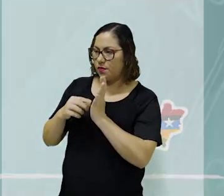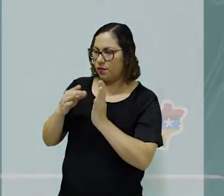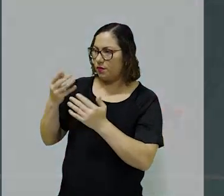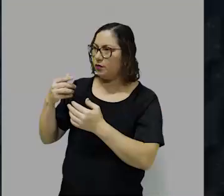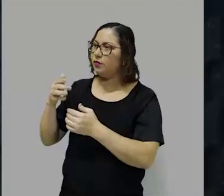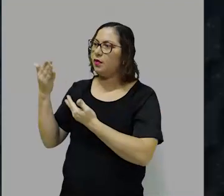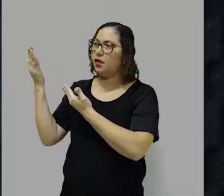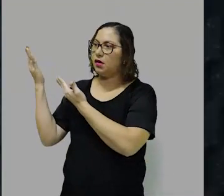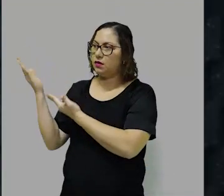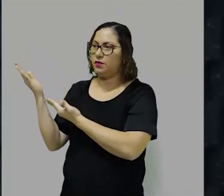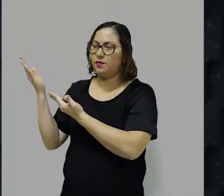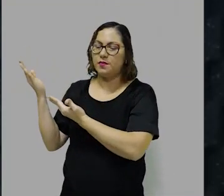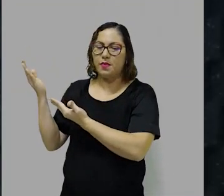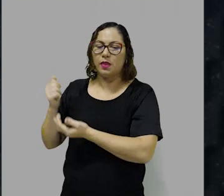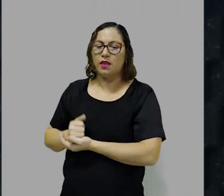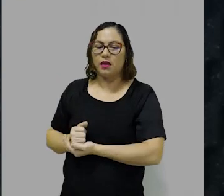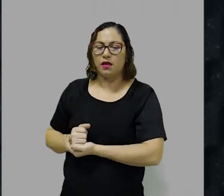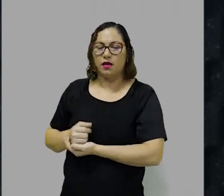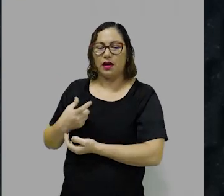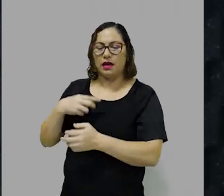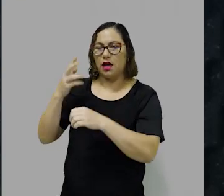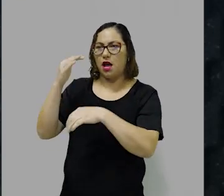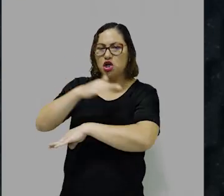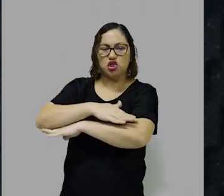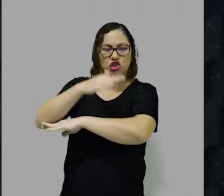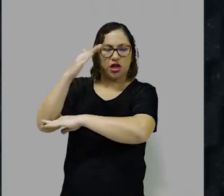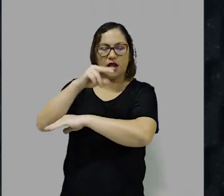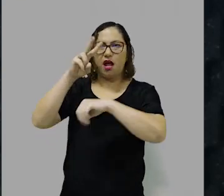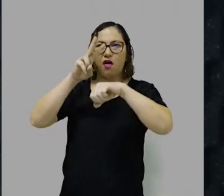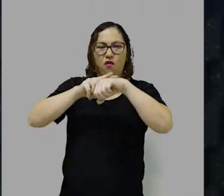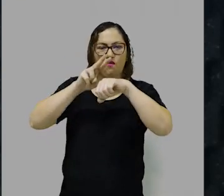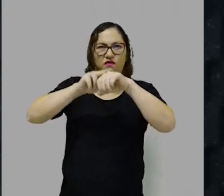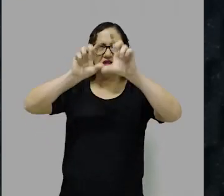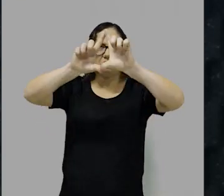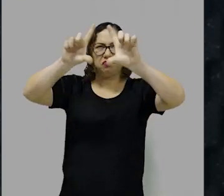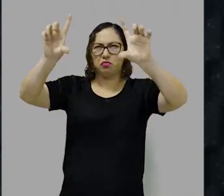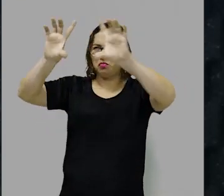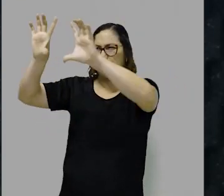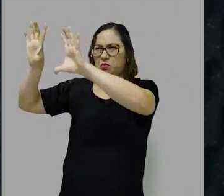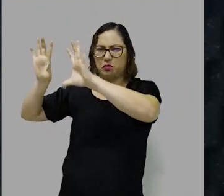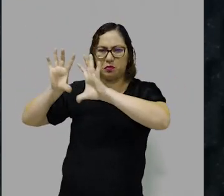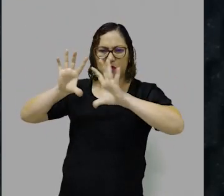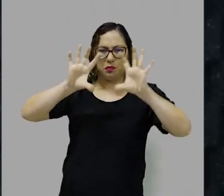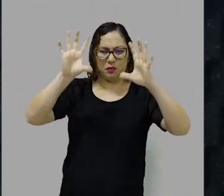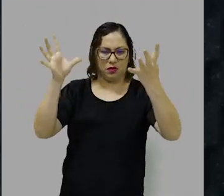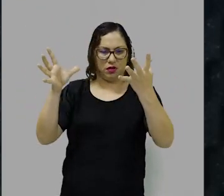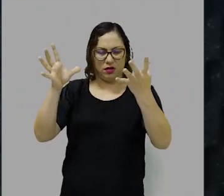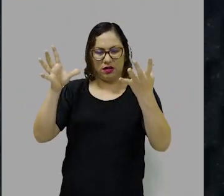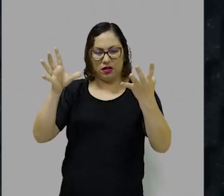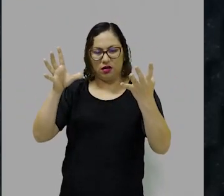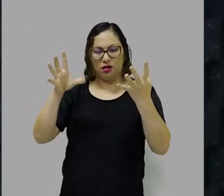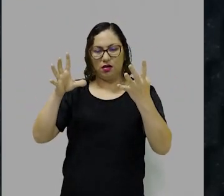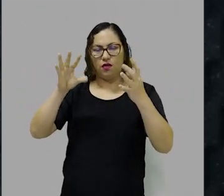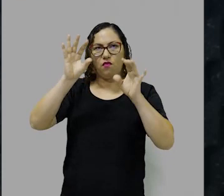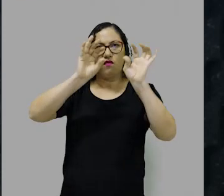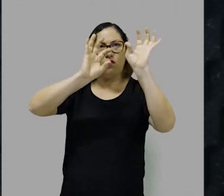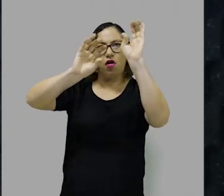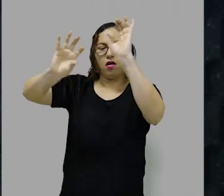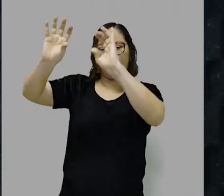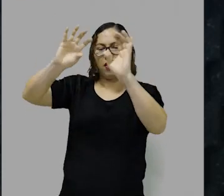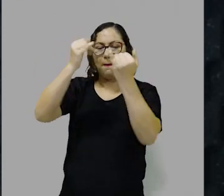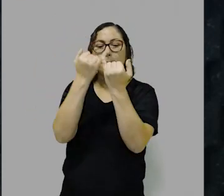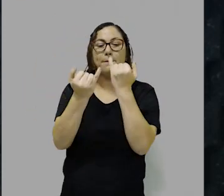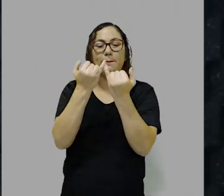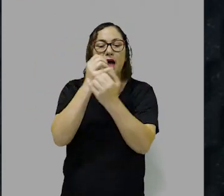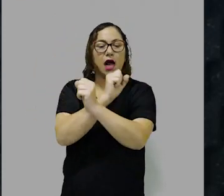Gaudí, que são as janelas que misturam vitrais medievais, esses aqui não são, mas uma releitura, formas orgânicas, parecem